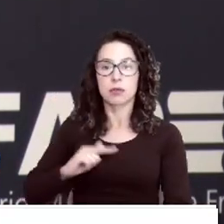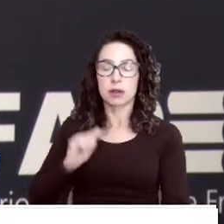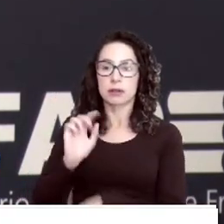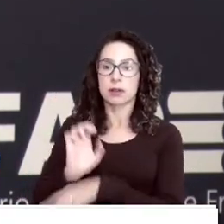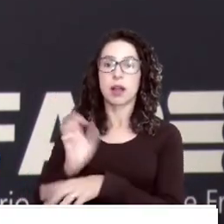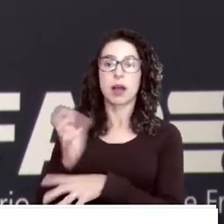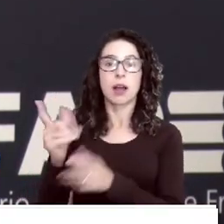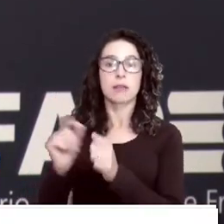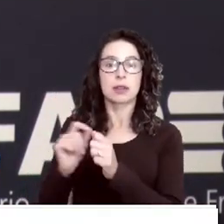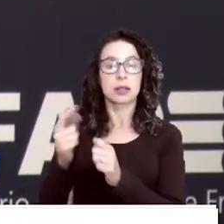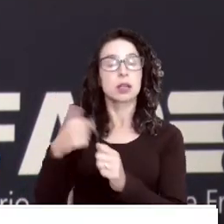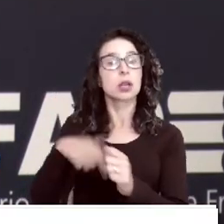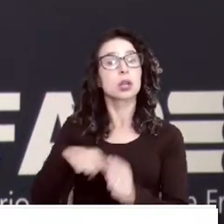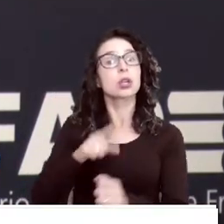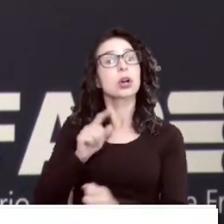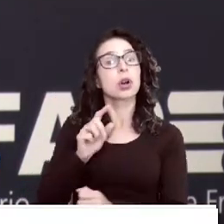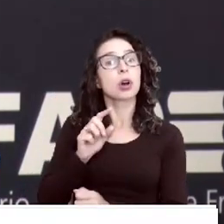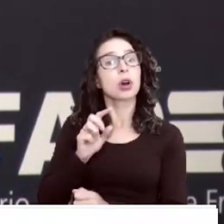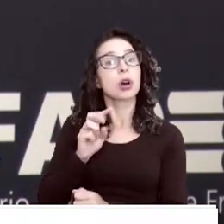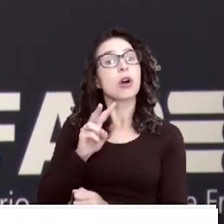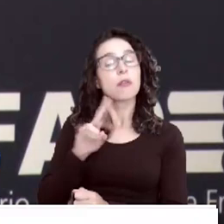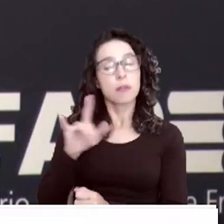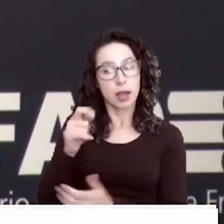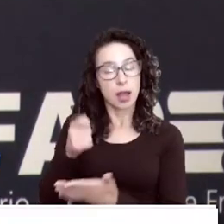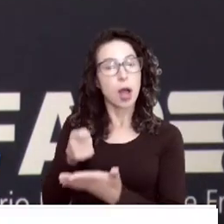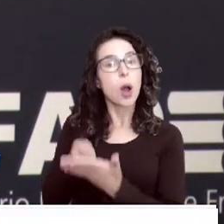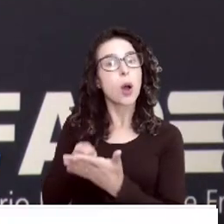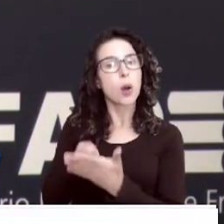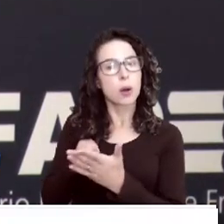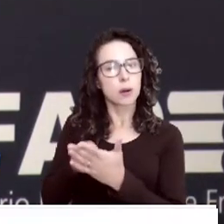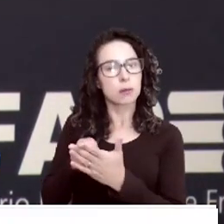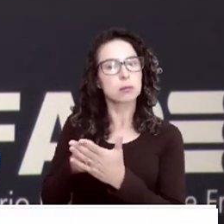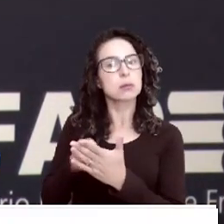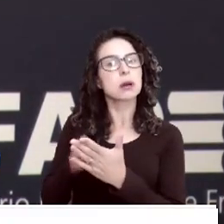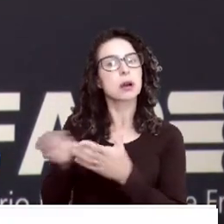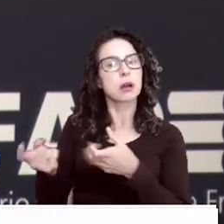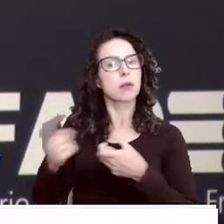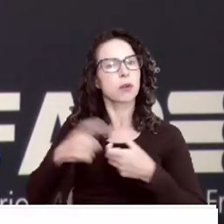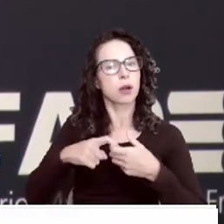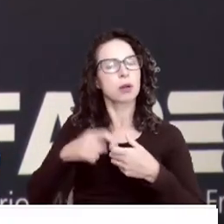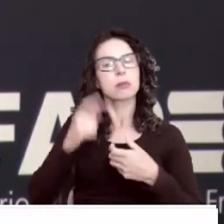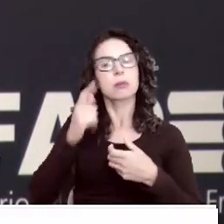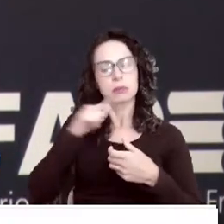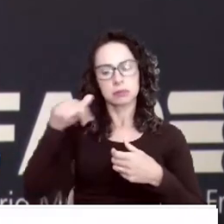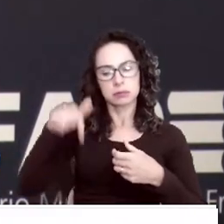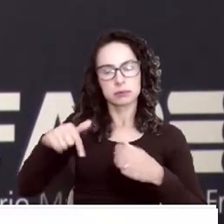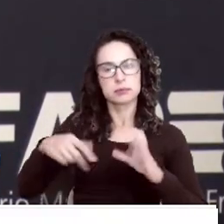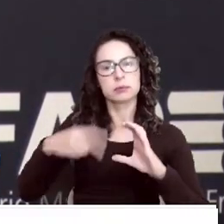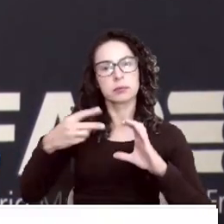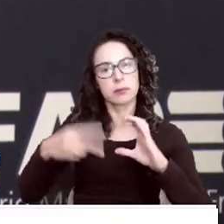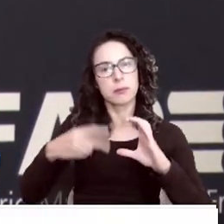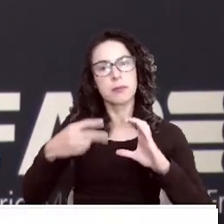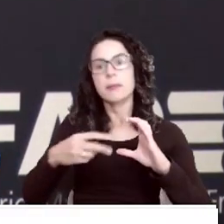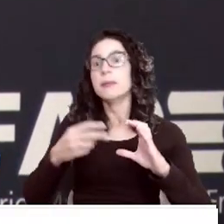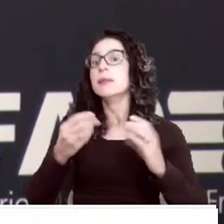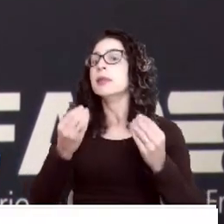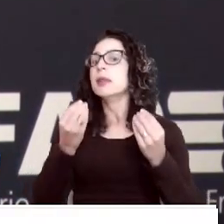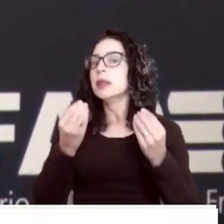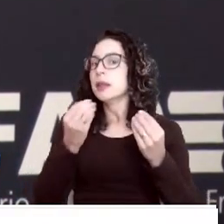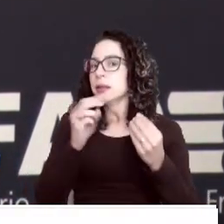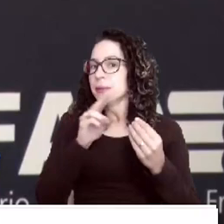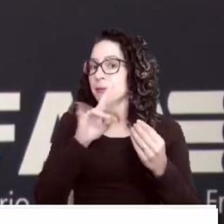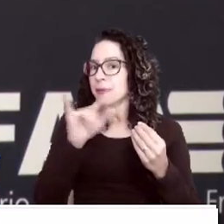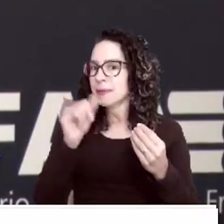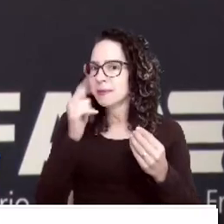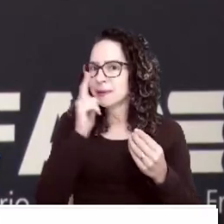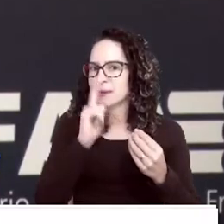vamos cobrar essa reparação do governo para passar por aqui. E como que eles vão mudar